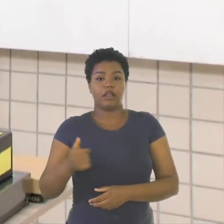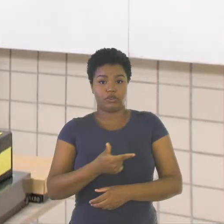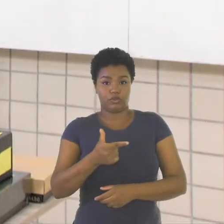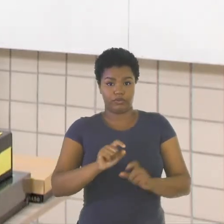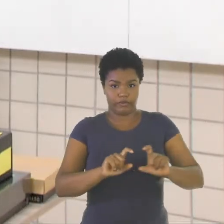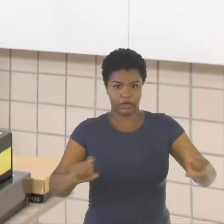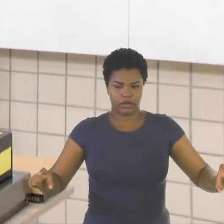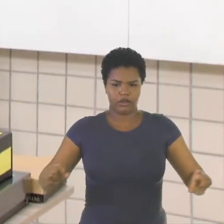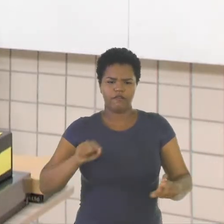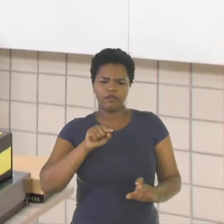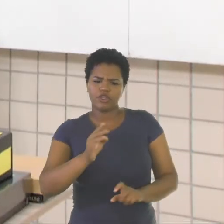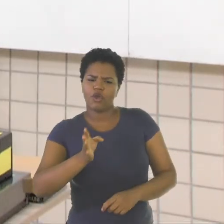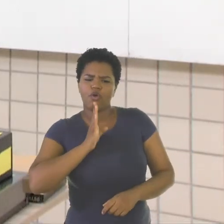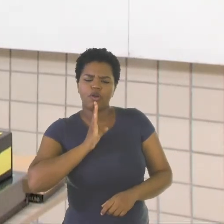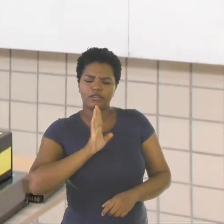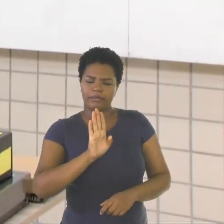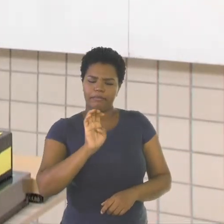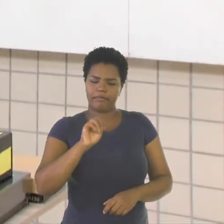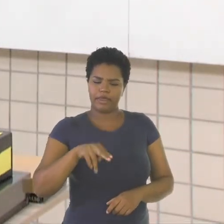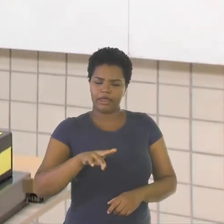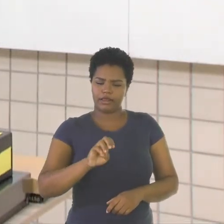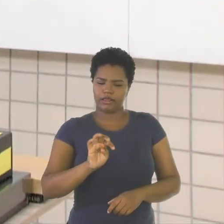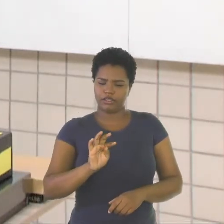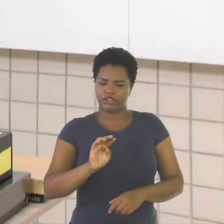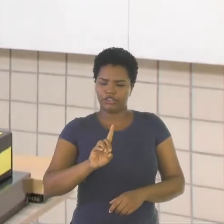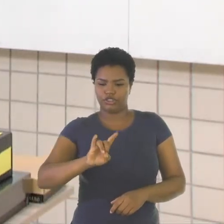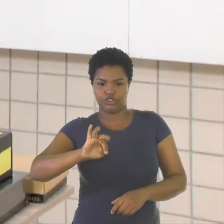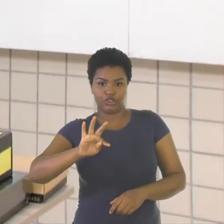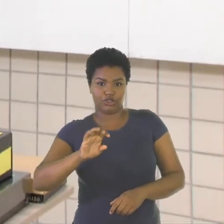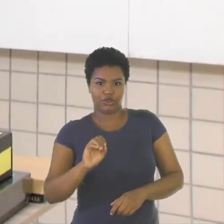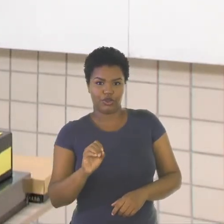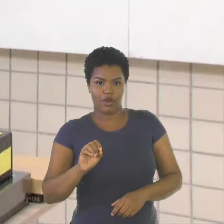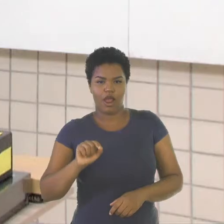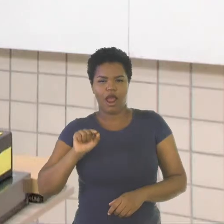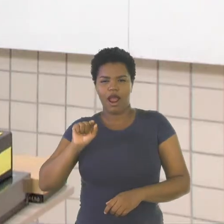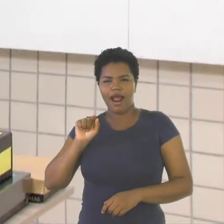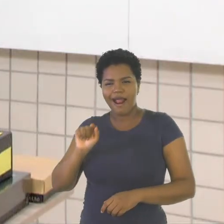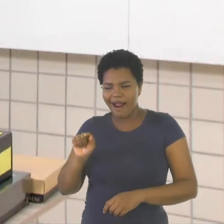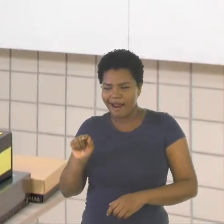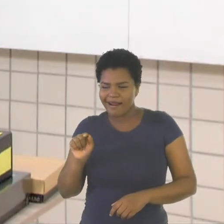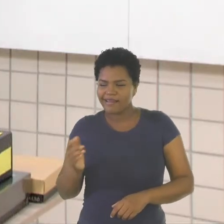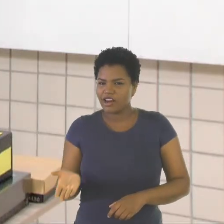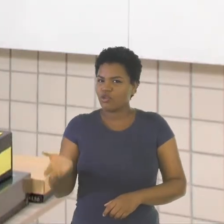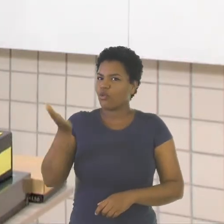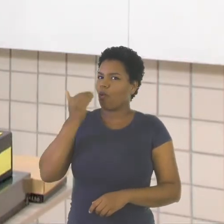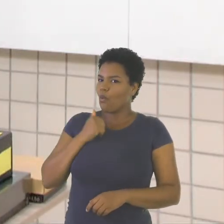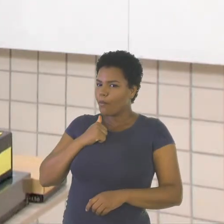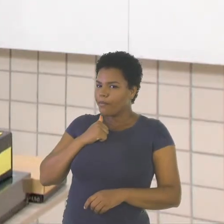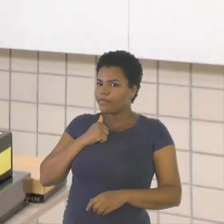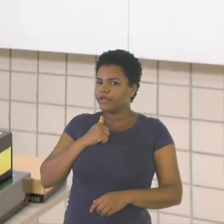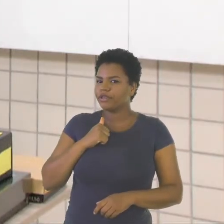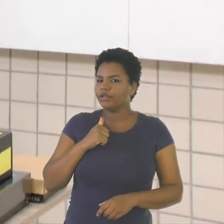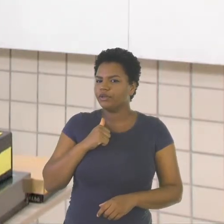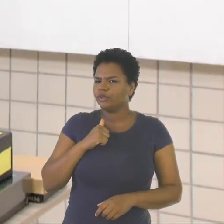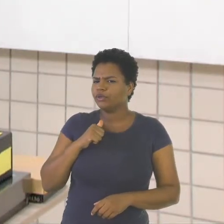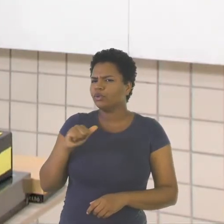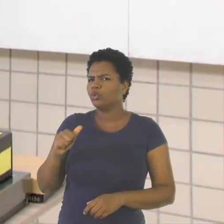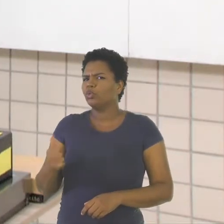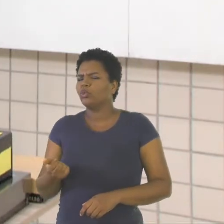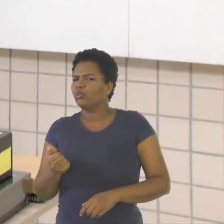o Benedito? Aquele que engoliu um dedão? Benedito, dedão? Benedito,